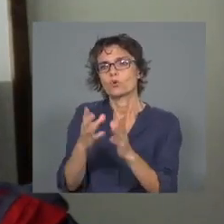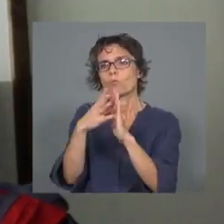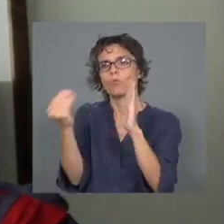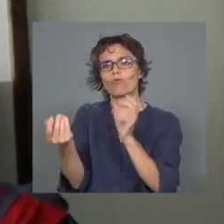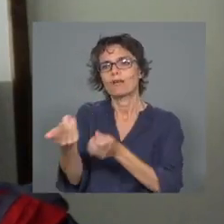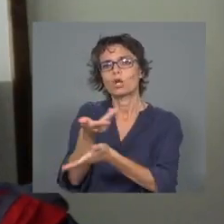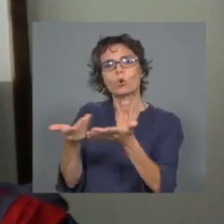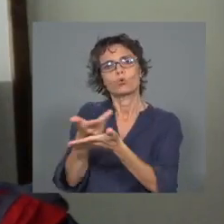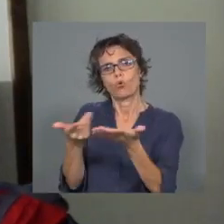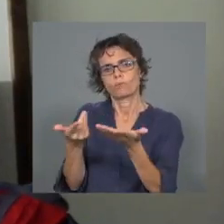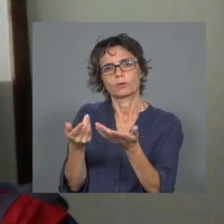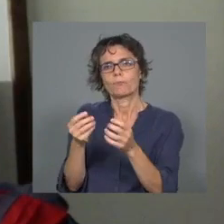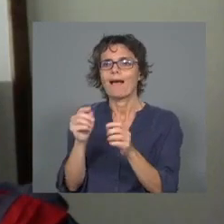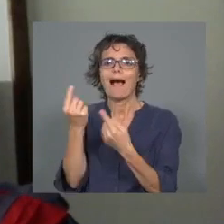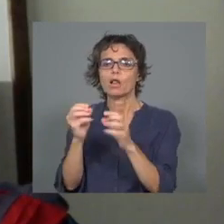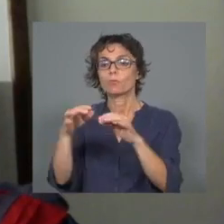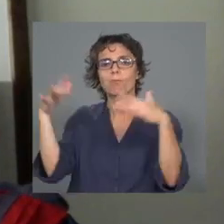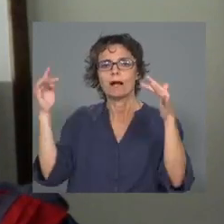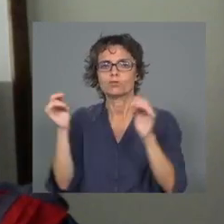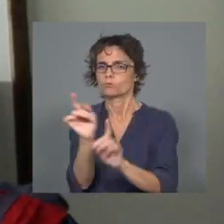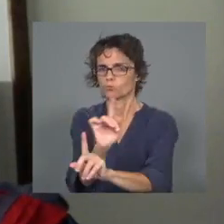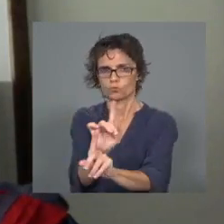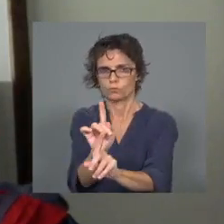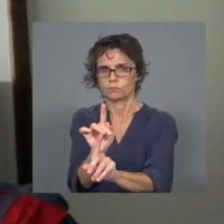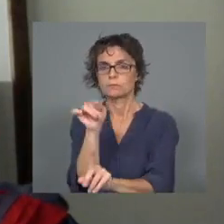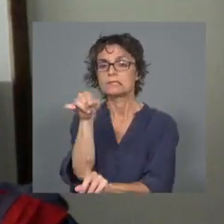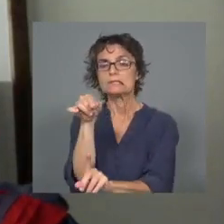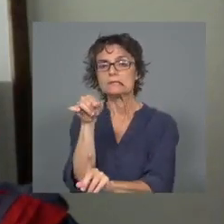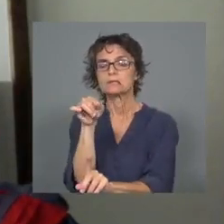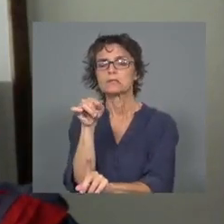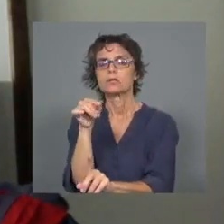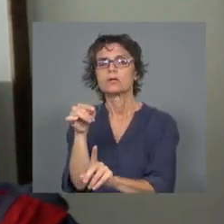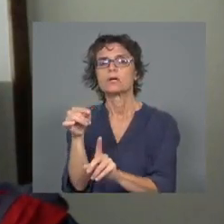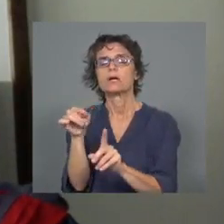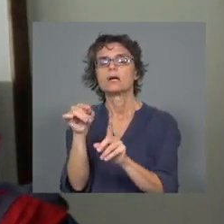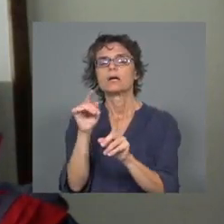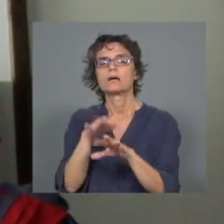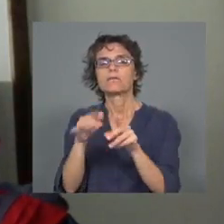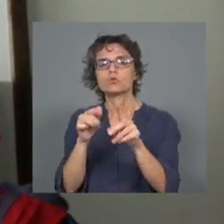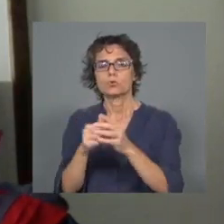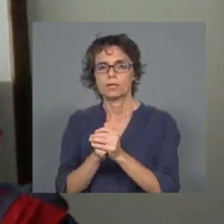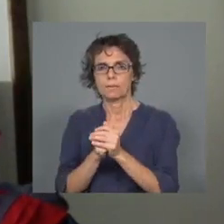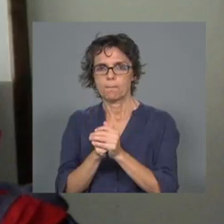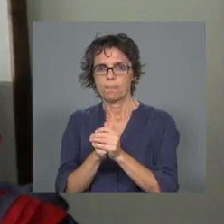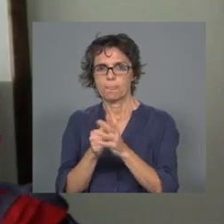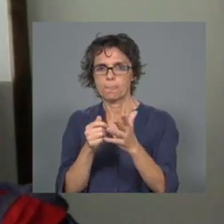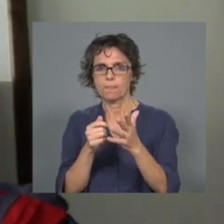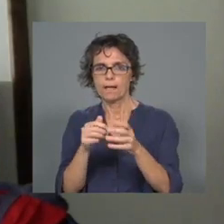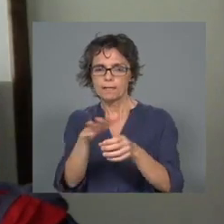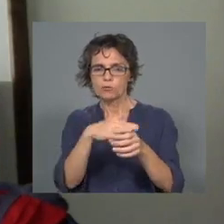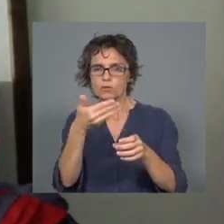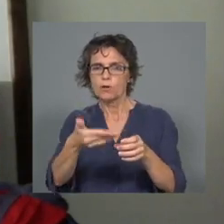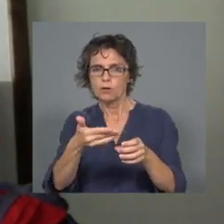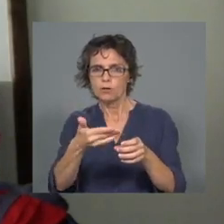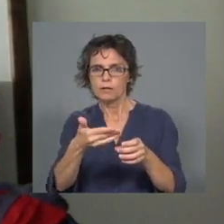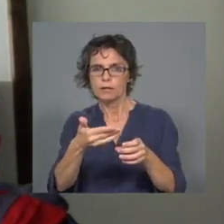uma solução mágica. Não vem. Vem questionar os modelos económicos vigentes e vem propor que se reflita sobre